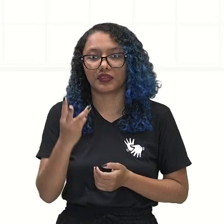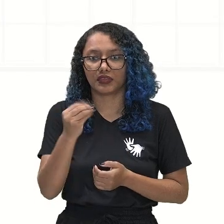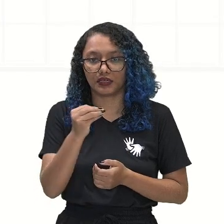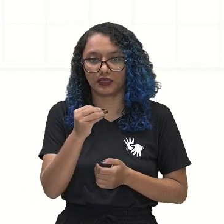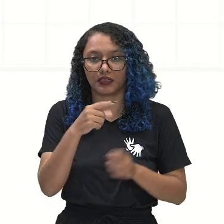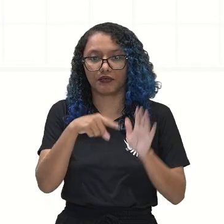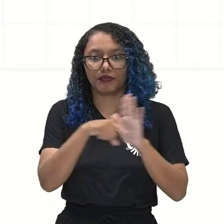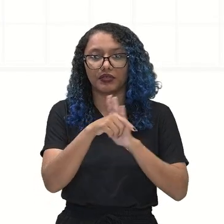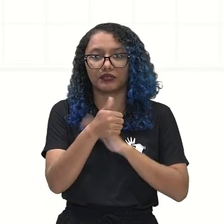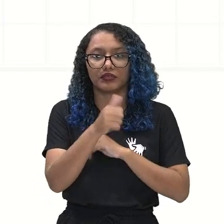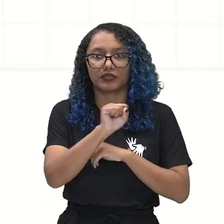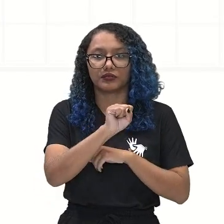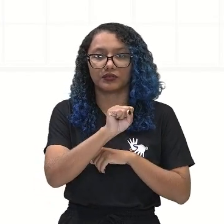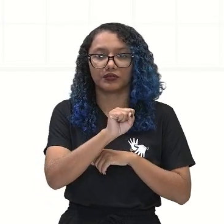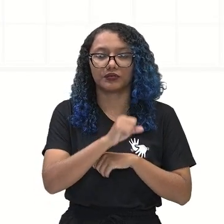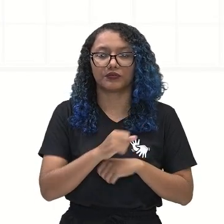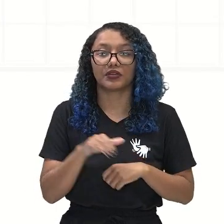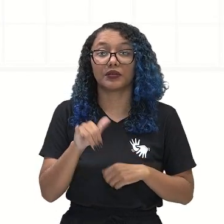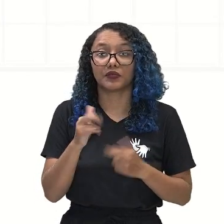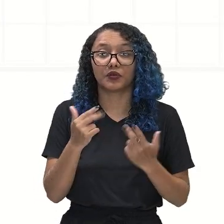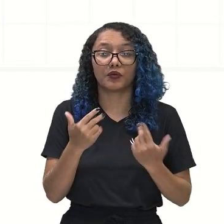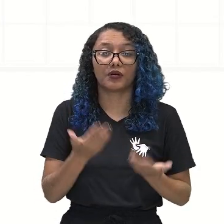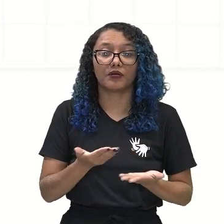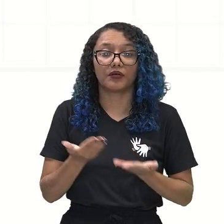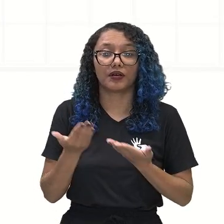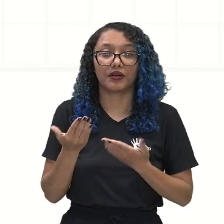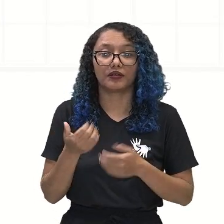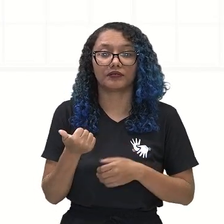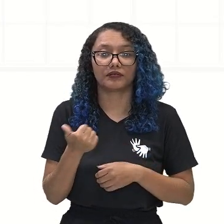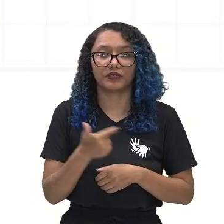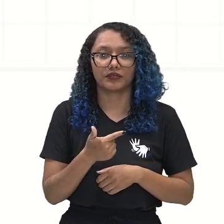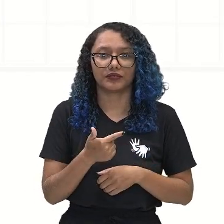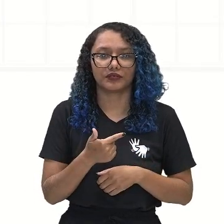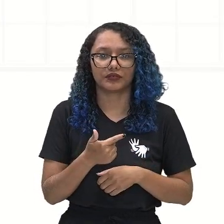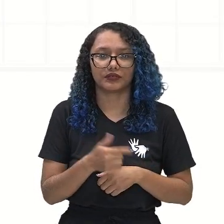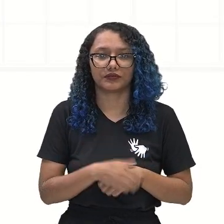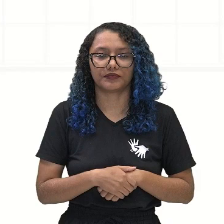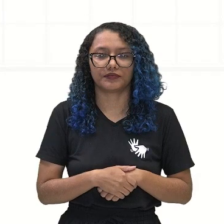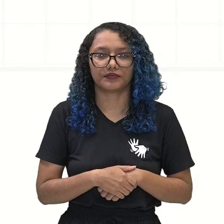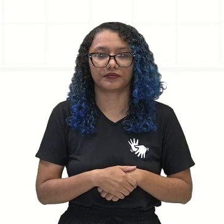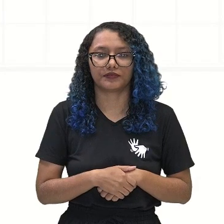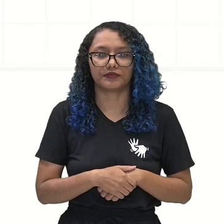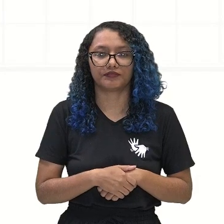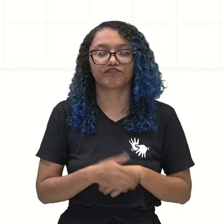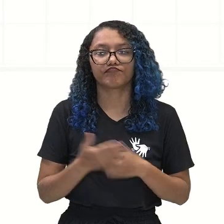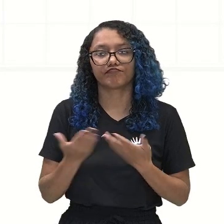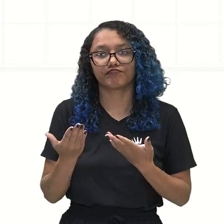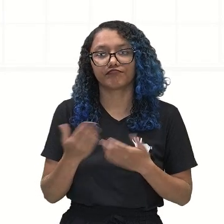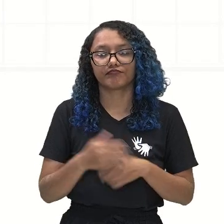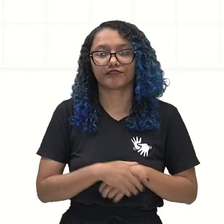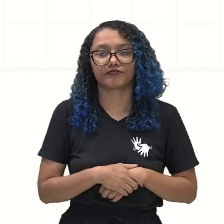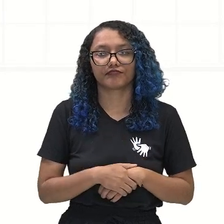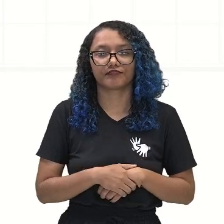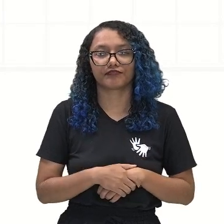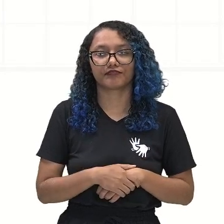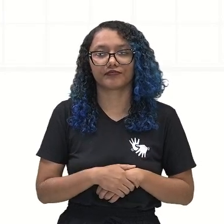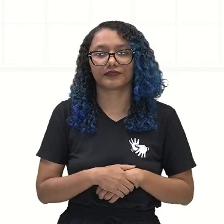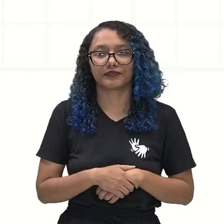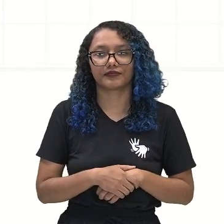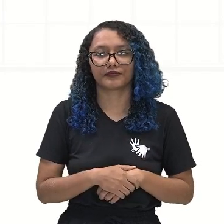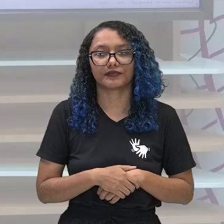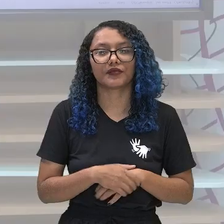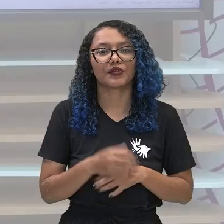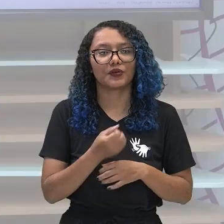30 menos 18. Y será igual a 12. E esses foram os nossos